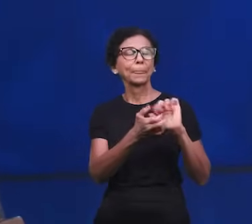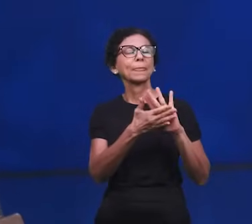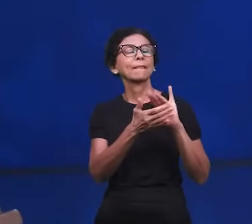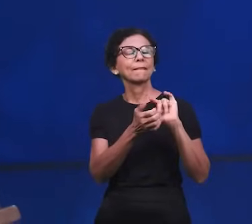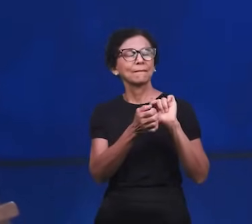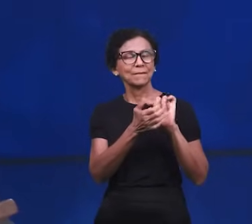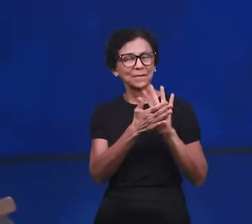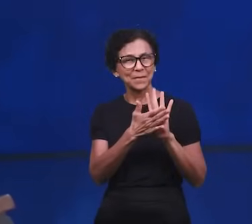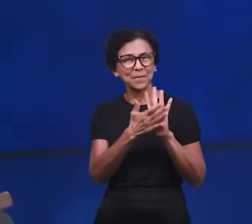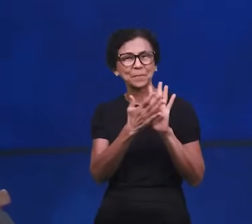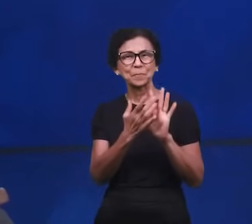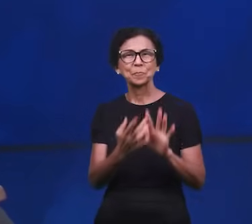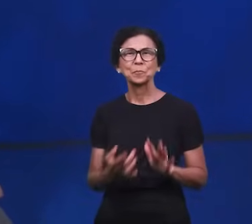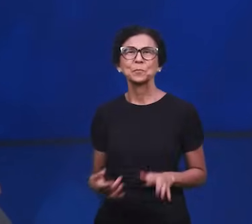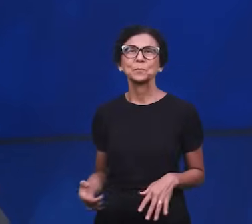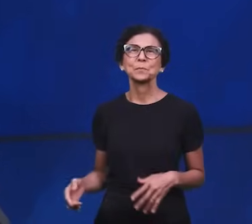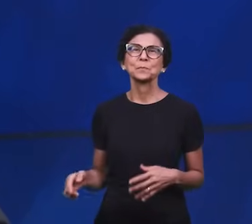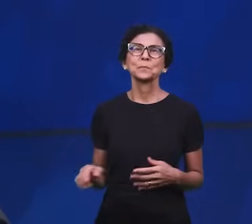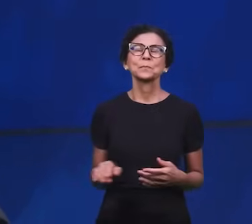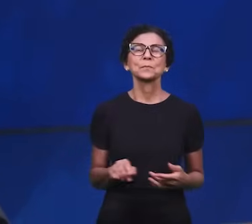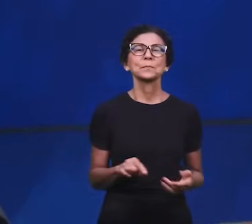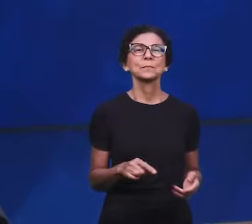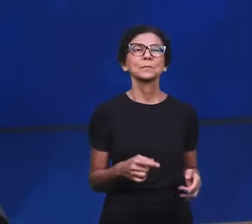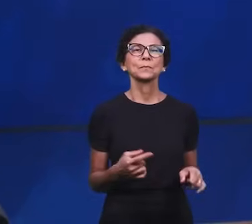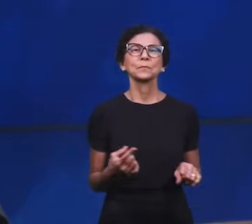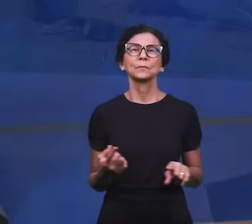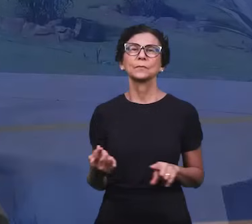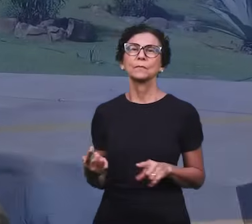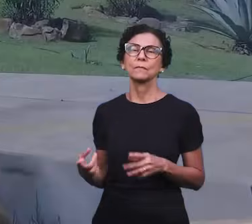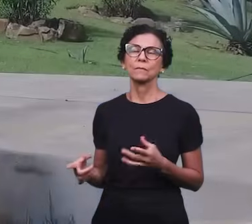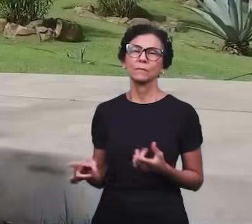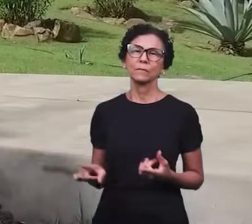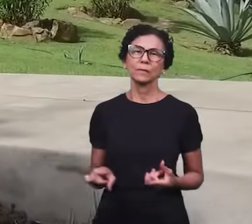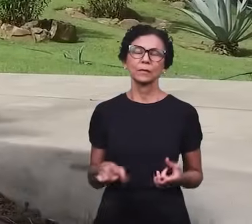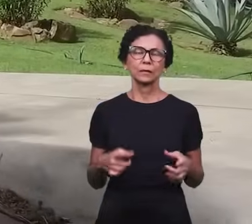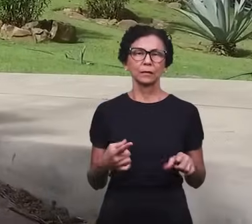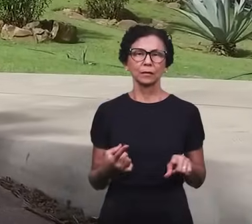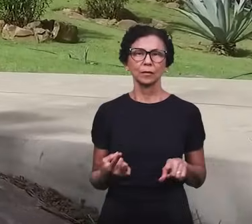do Senhor. Vamos continuar ainda adorando o nosso Deus com mais um hino de glorificação.